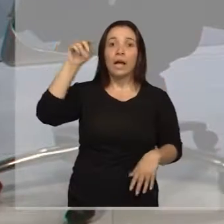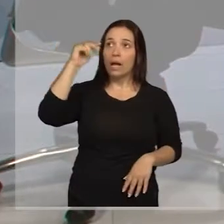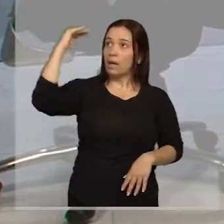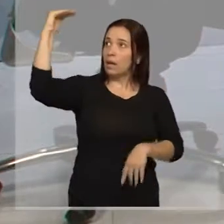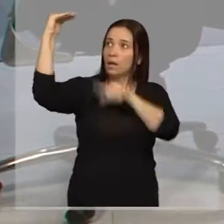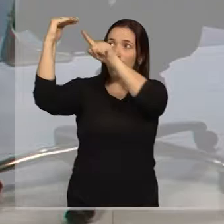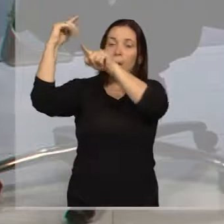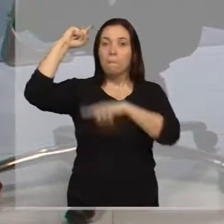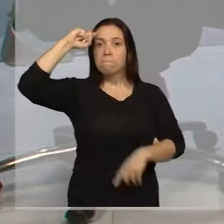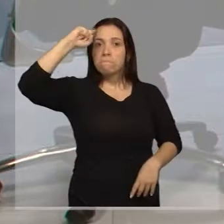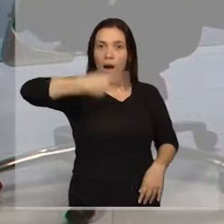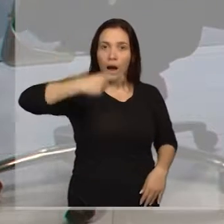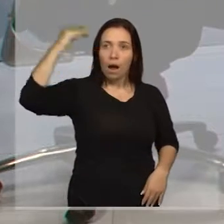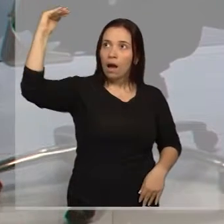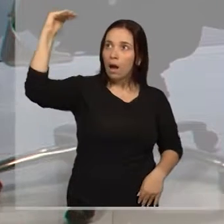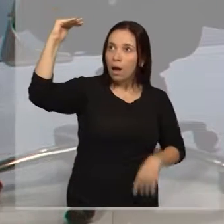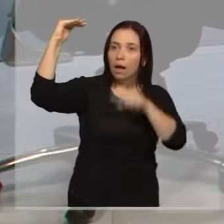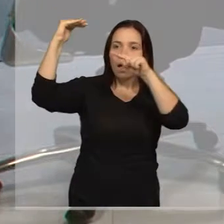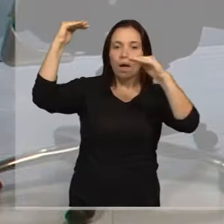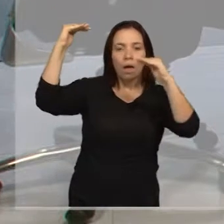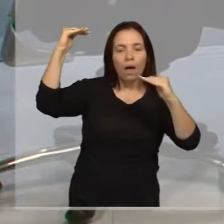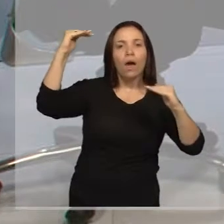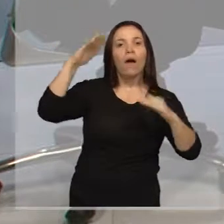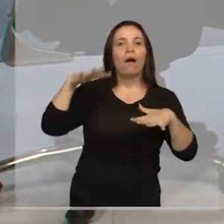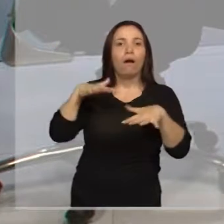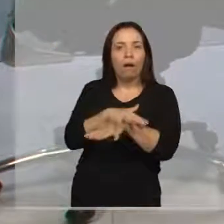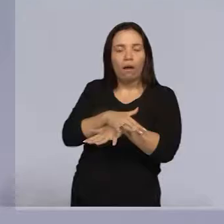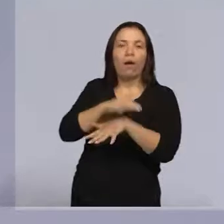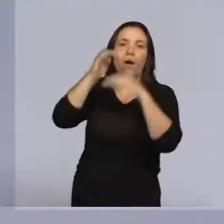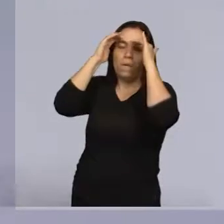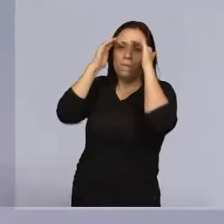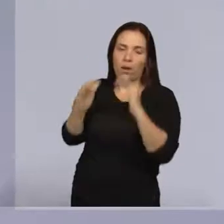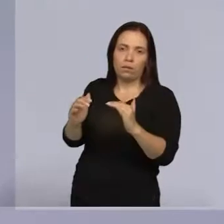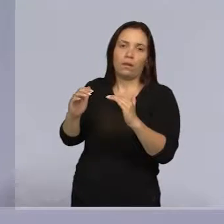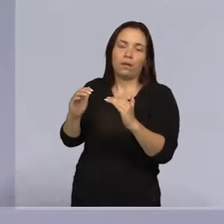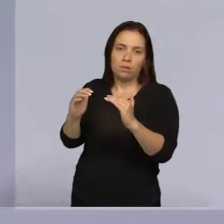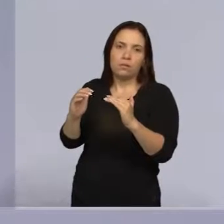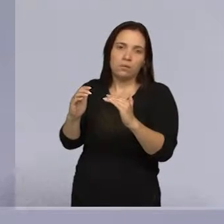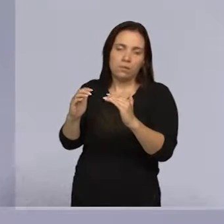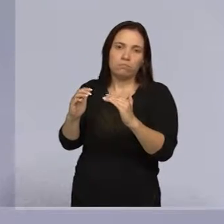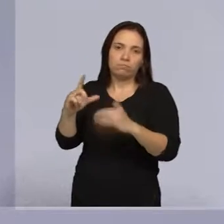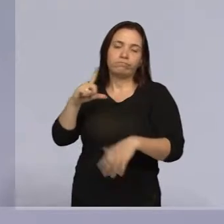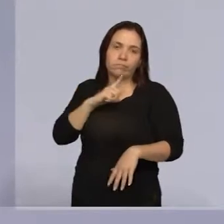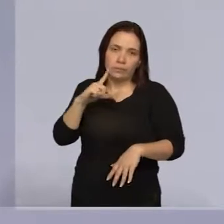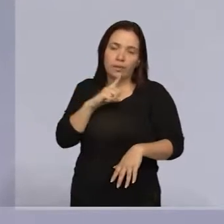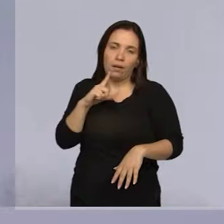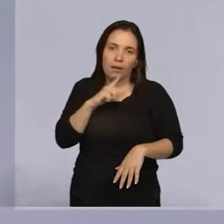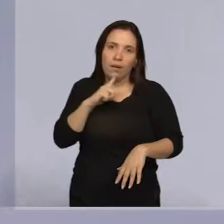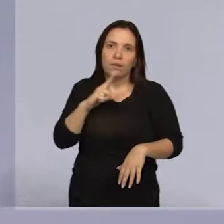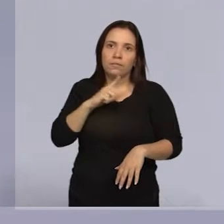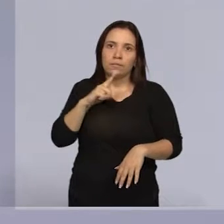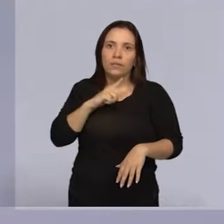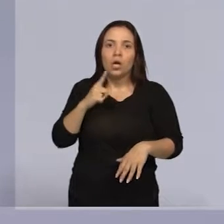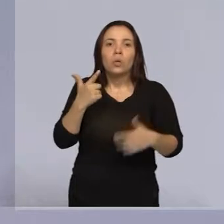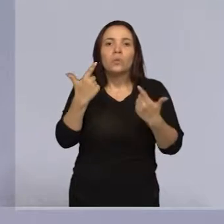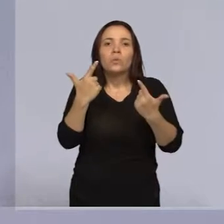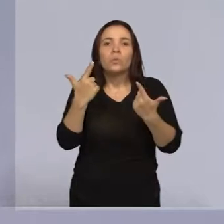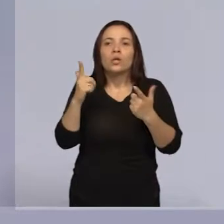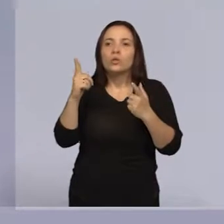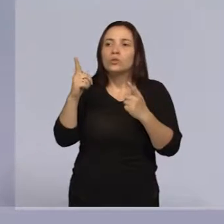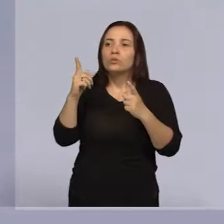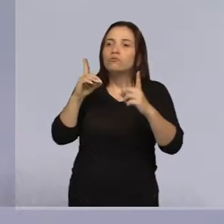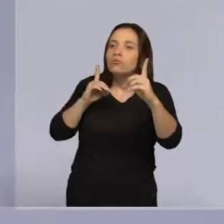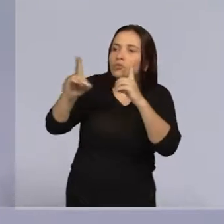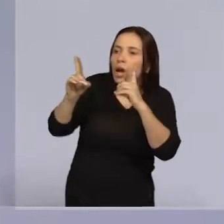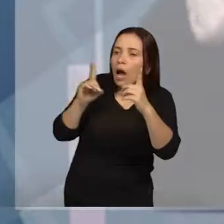aceitar o que foi dito. Então... né? Não pode acontecer o contrário. Não existe o diálogo franco